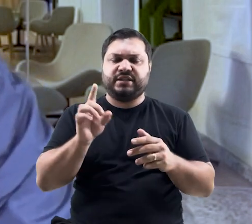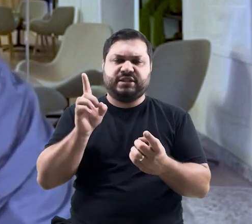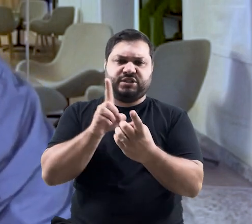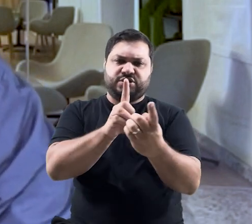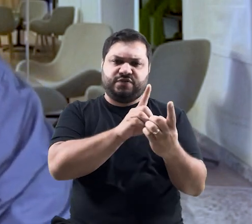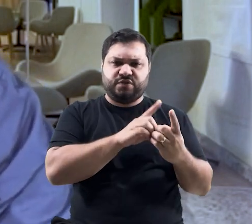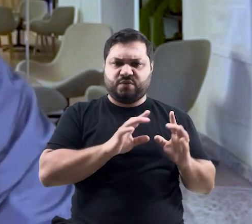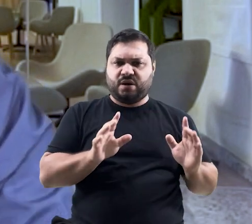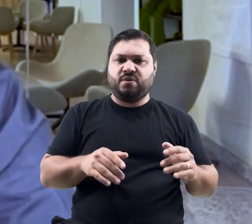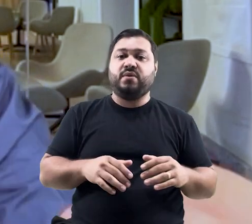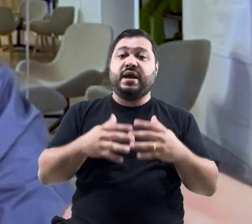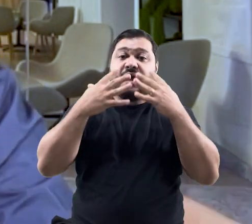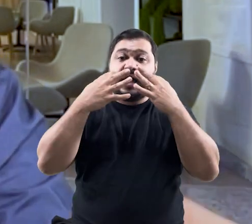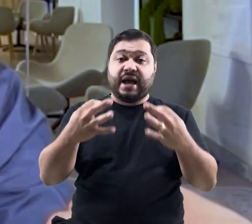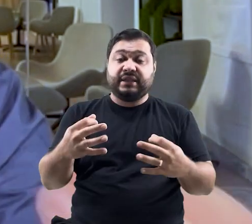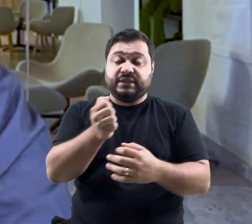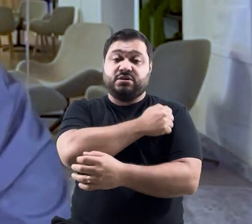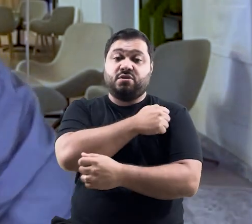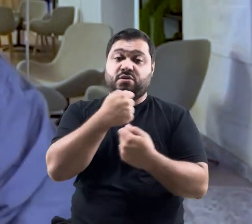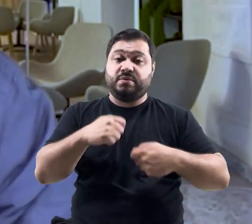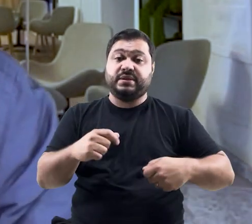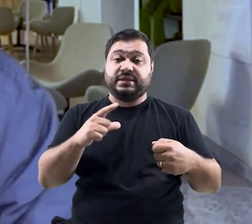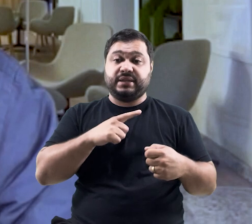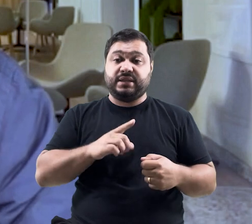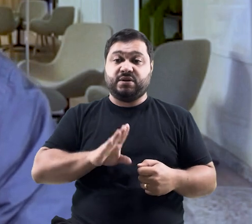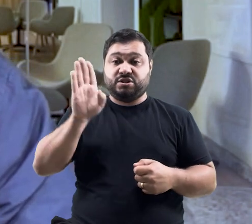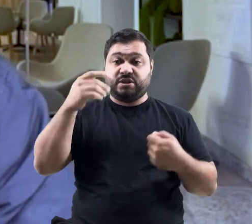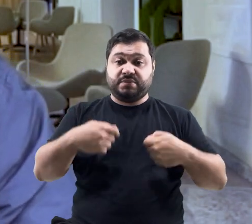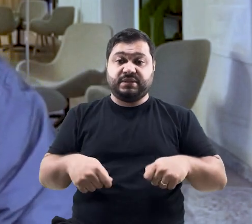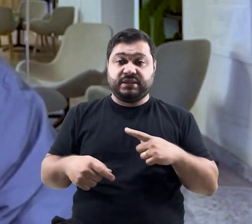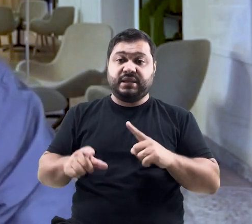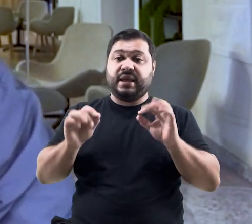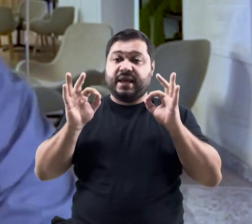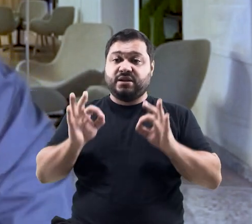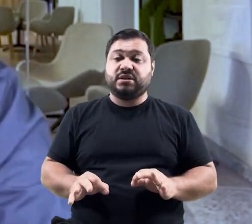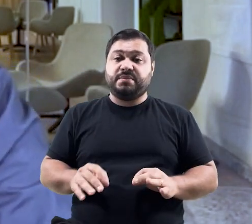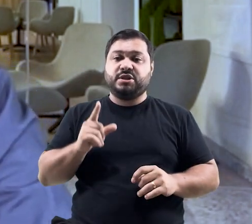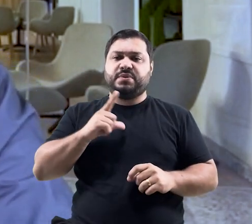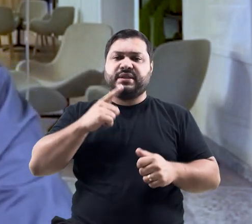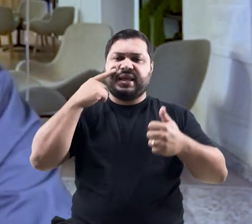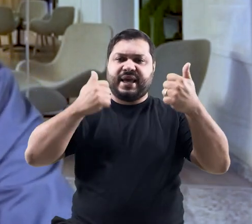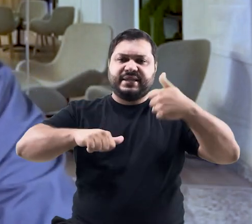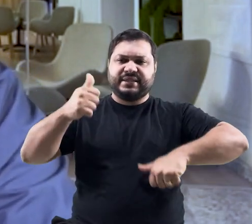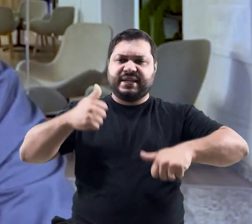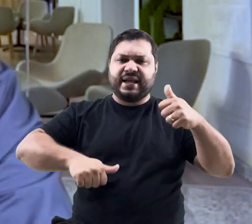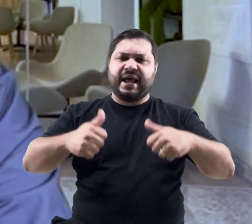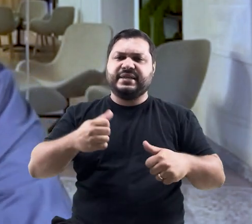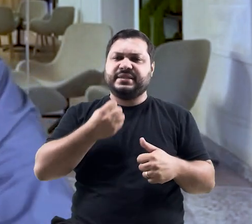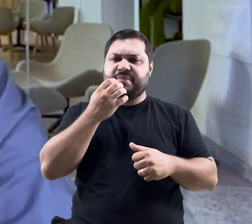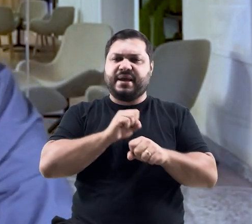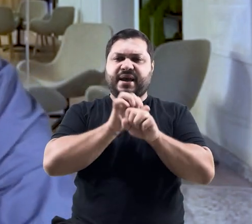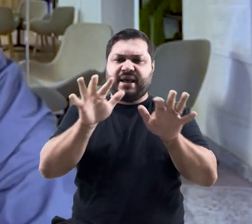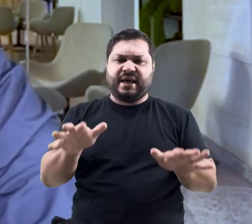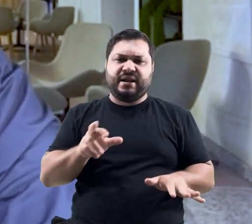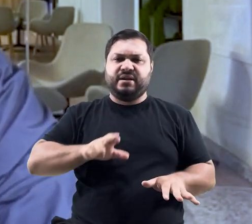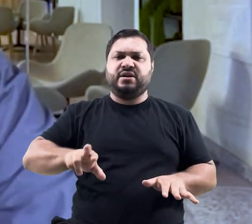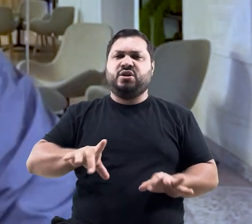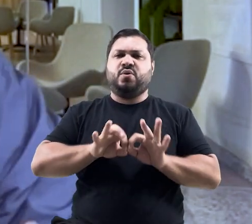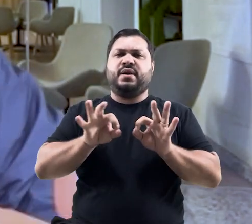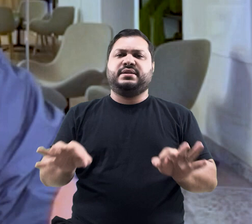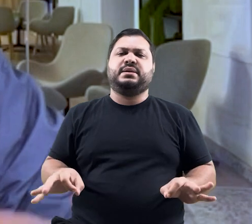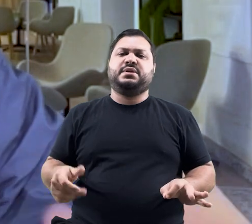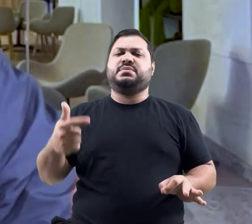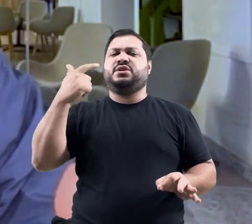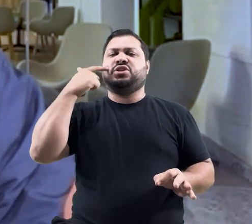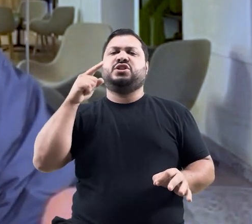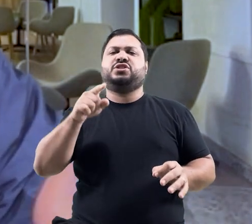ação individual. A atenção que o aluno tem que ter, que o candidato tem que ter, é justamente para fazer essa análise bem clara.